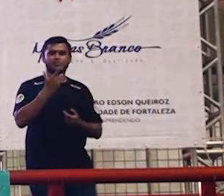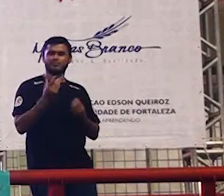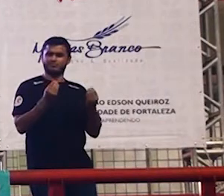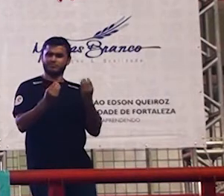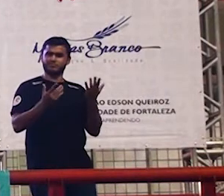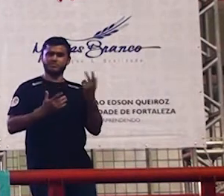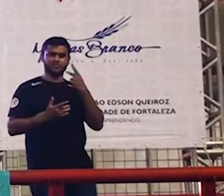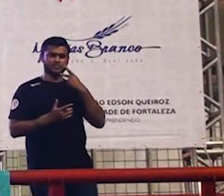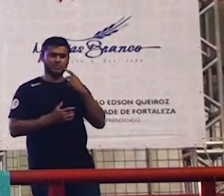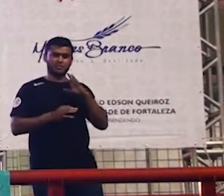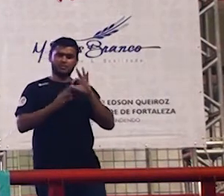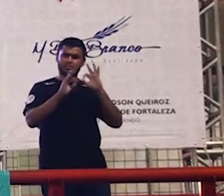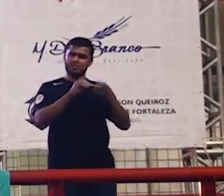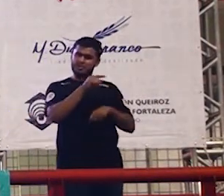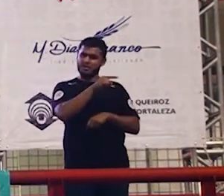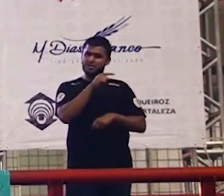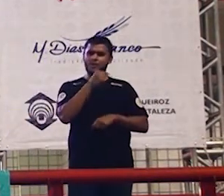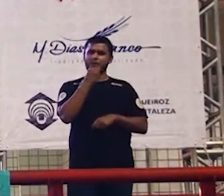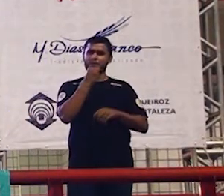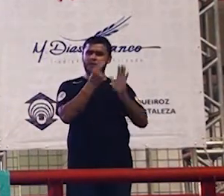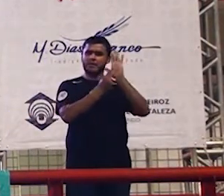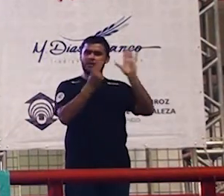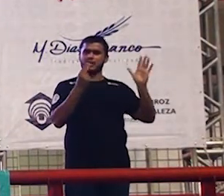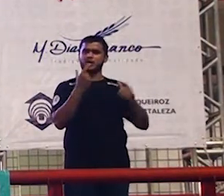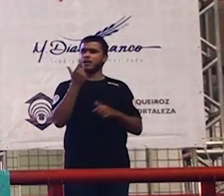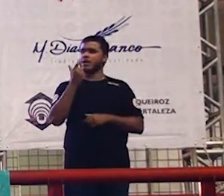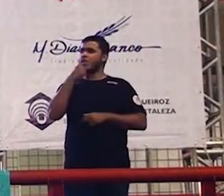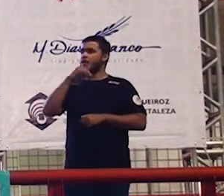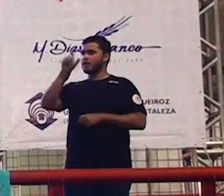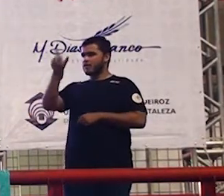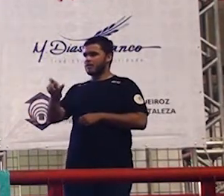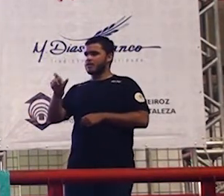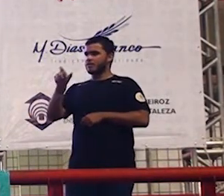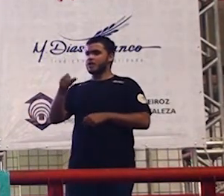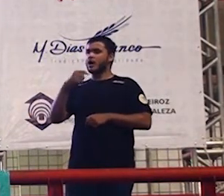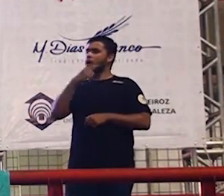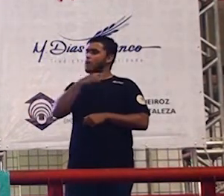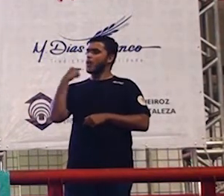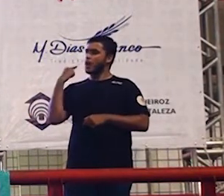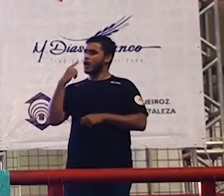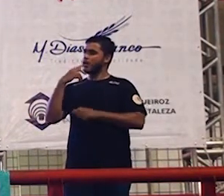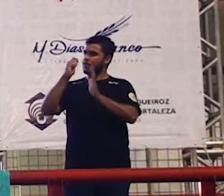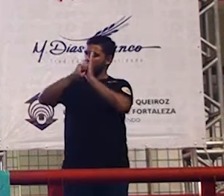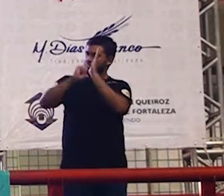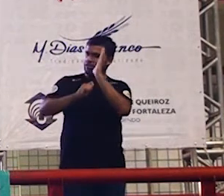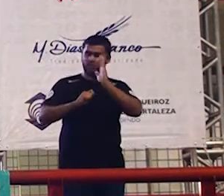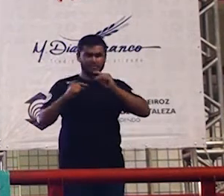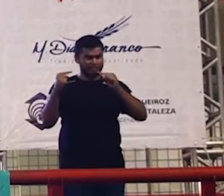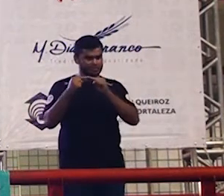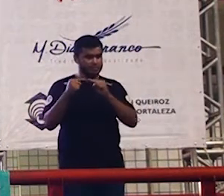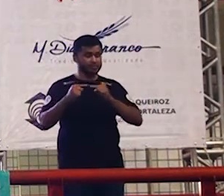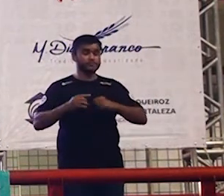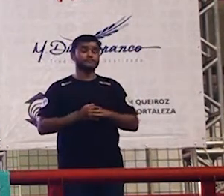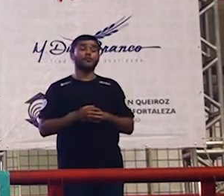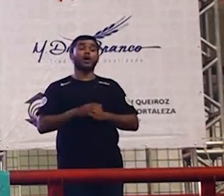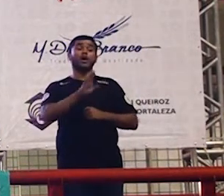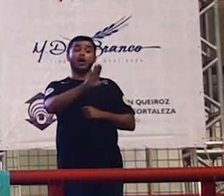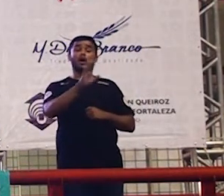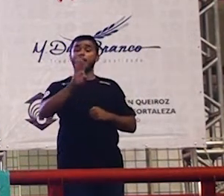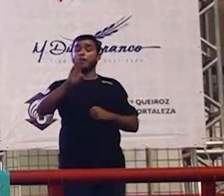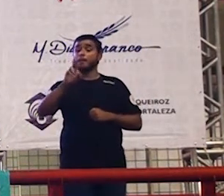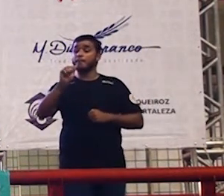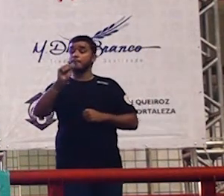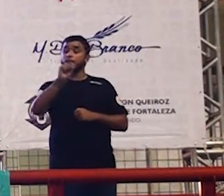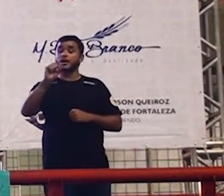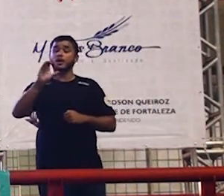Machado de Assis é realista e ele coloca um morto para narrar suas memórias? Veja, o Brás Cubas